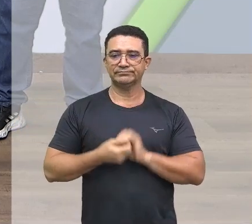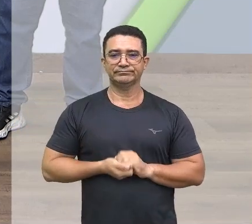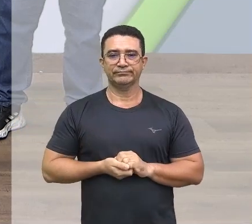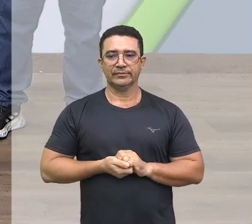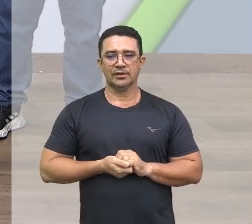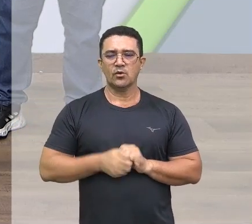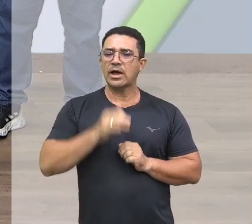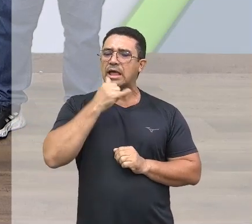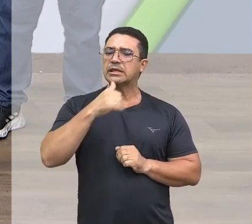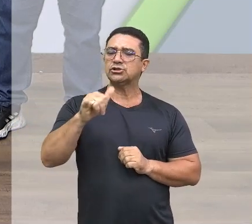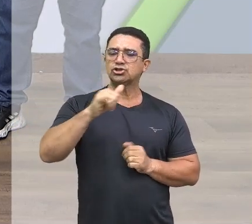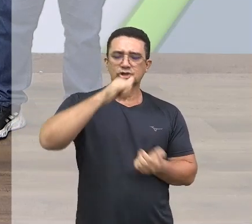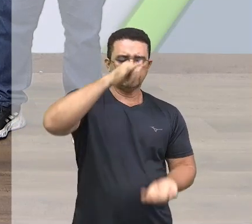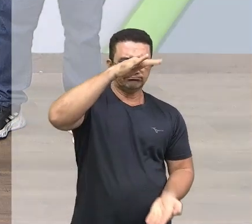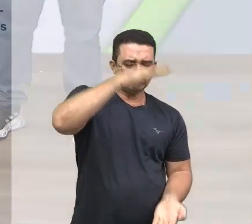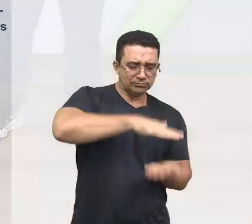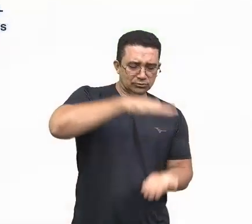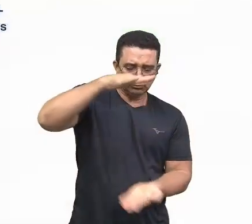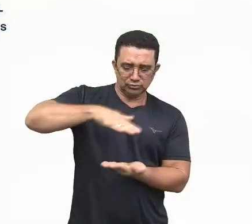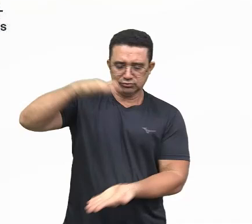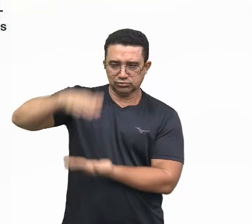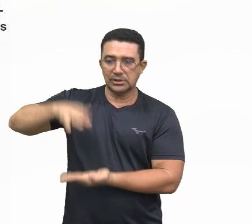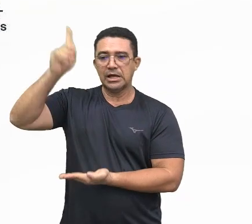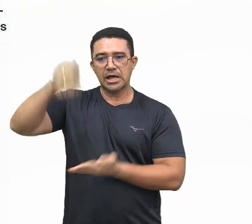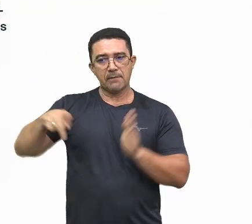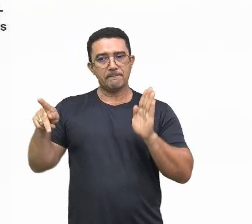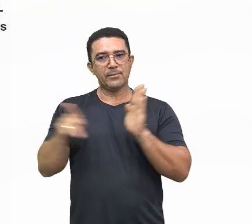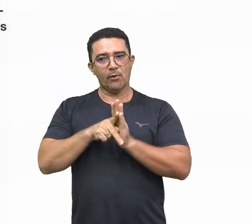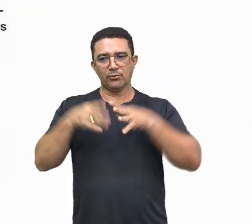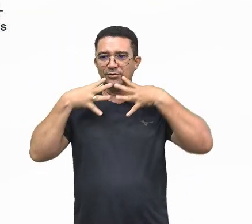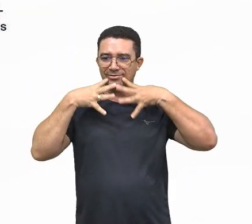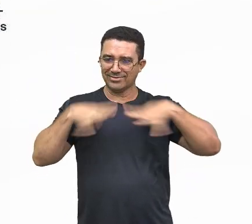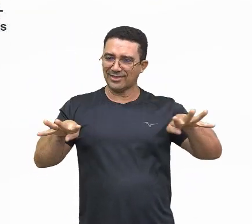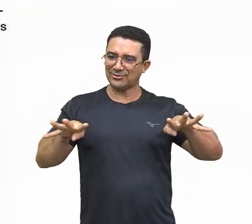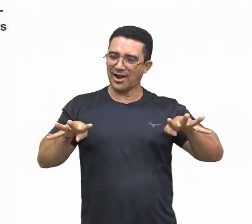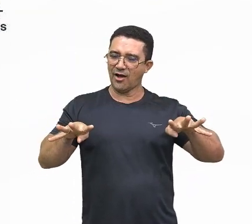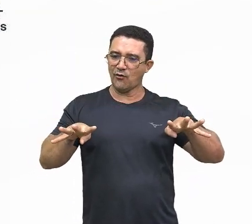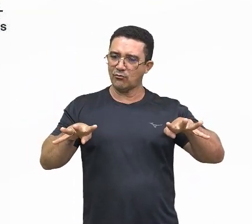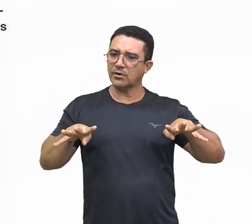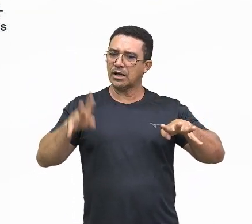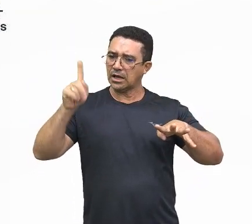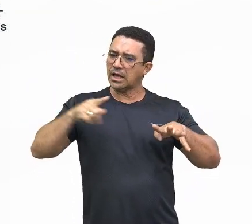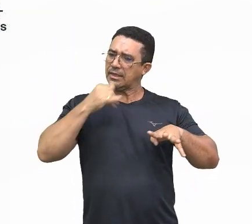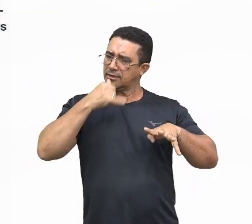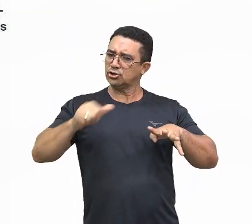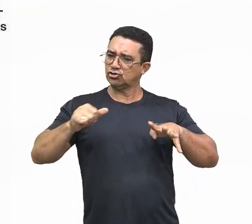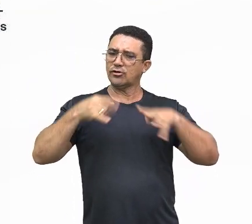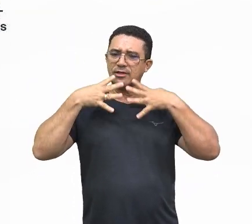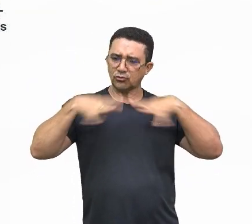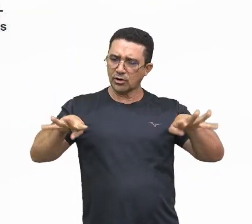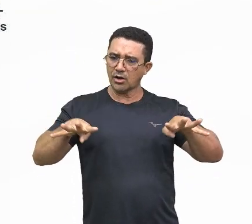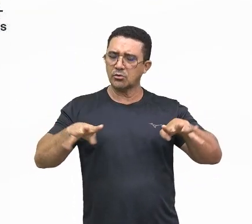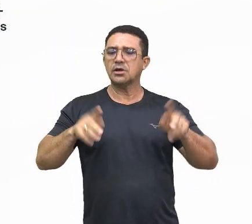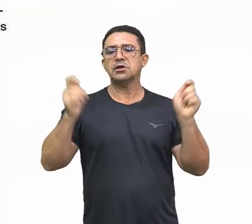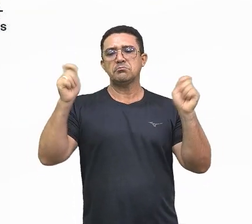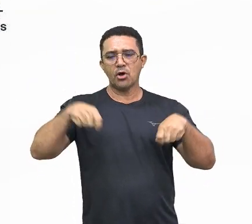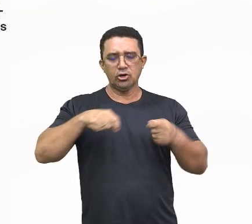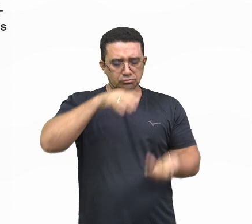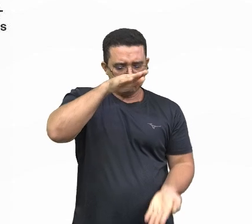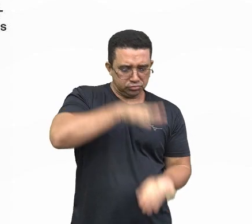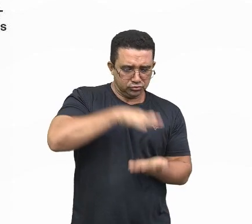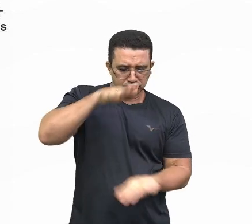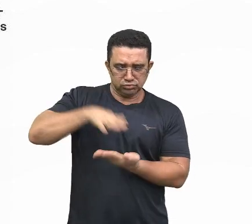Energia renovável é aquela que vem de recursos naturais, que são naturalmente reabastecidos, como o